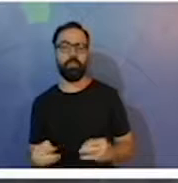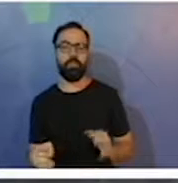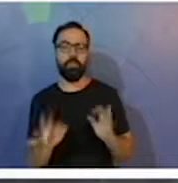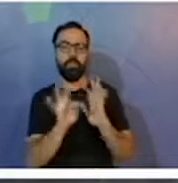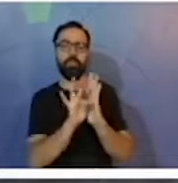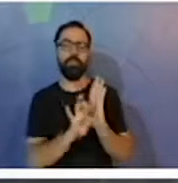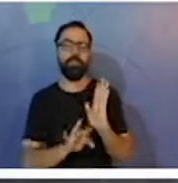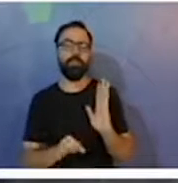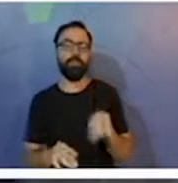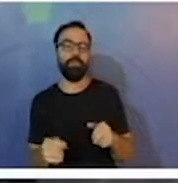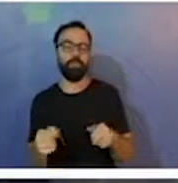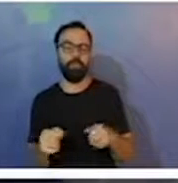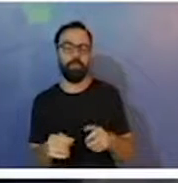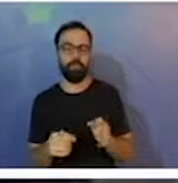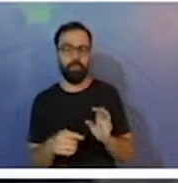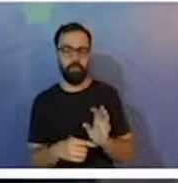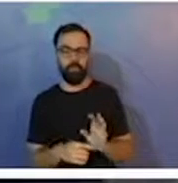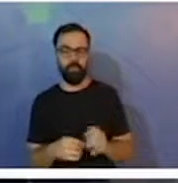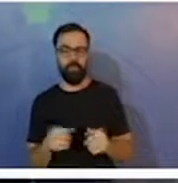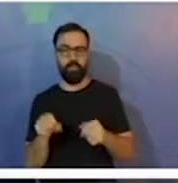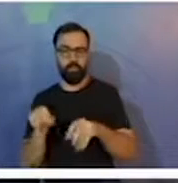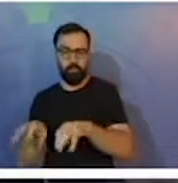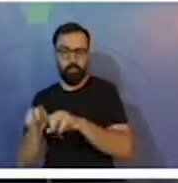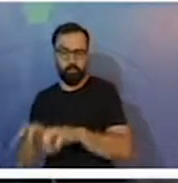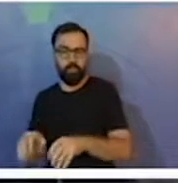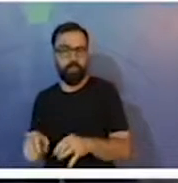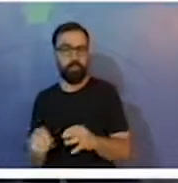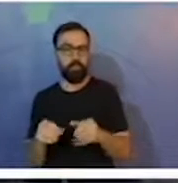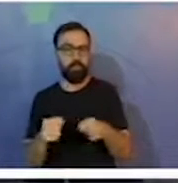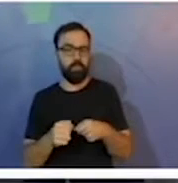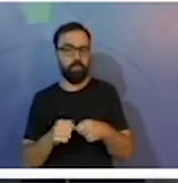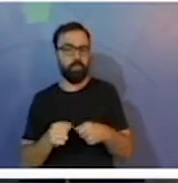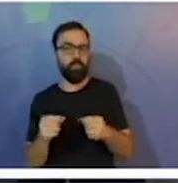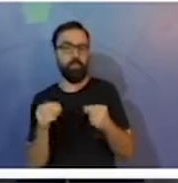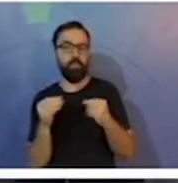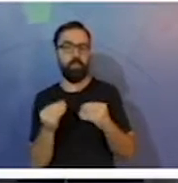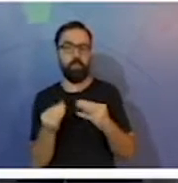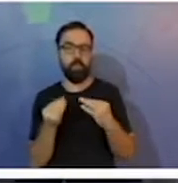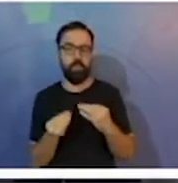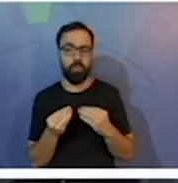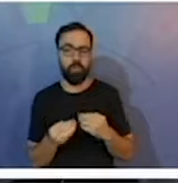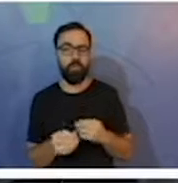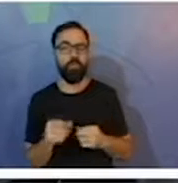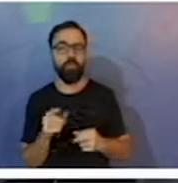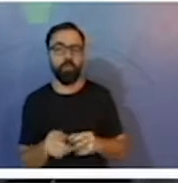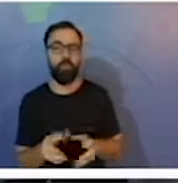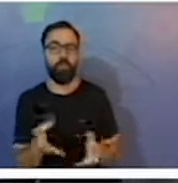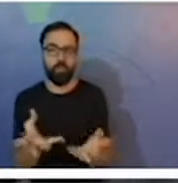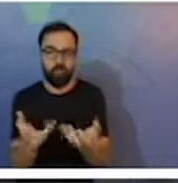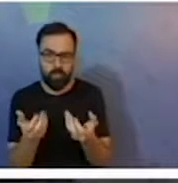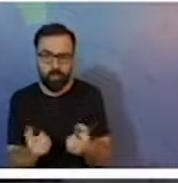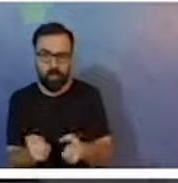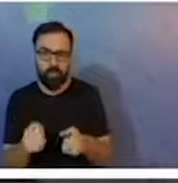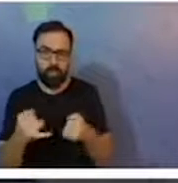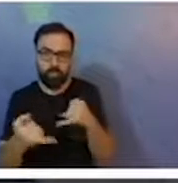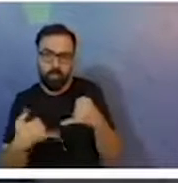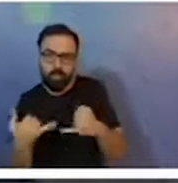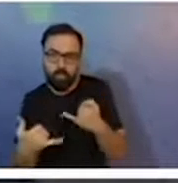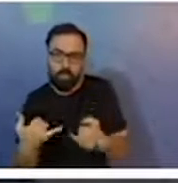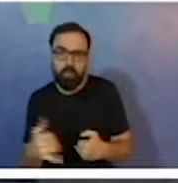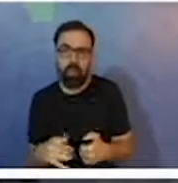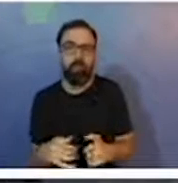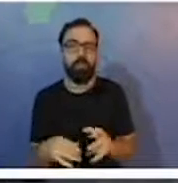fazer tá você já ganhou um brinquedo Ou um aparelho que precisasse de instruções sobre como